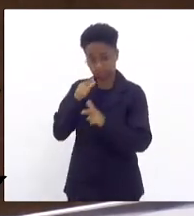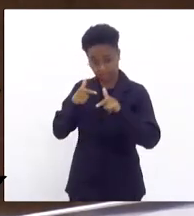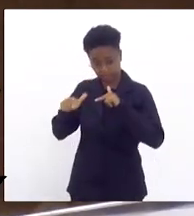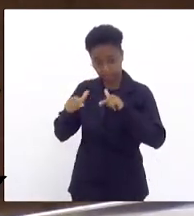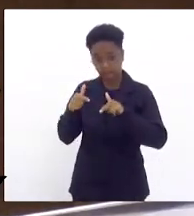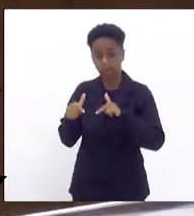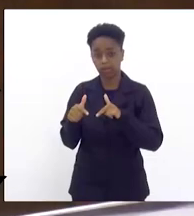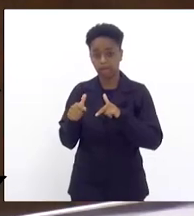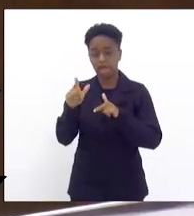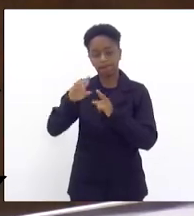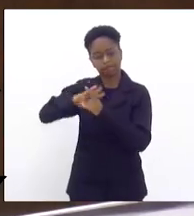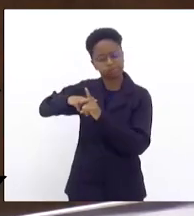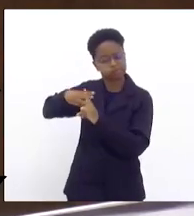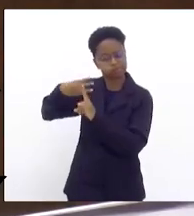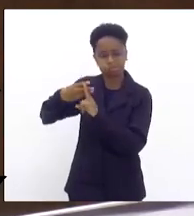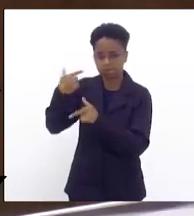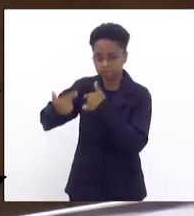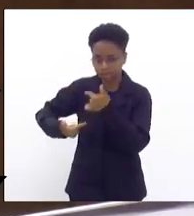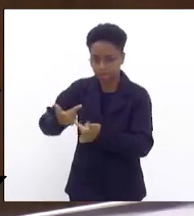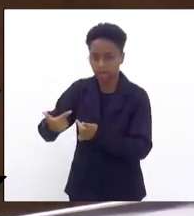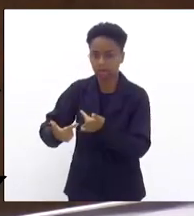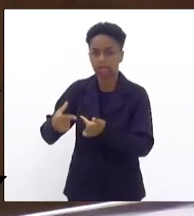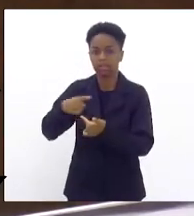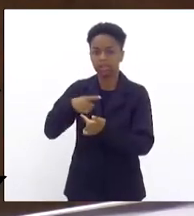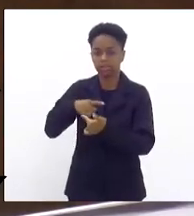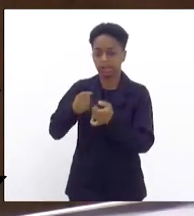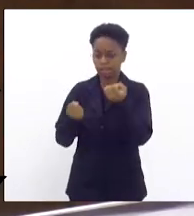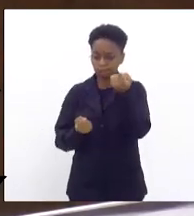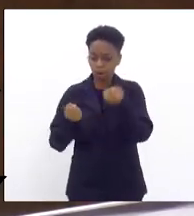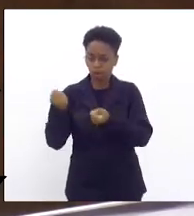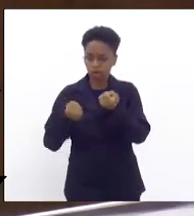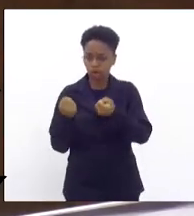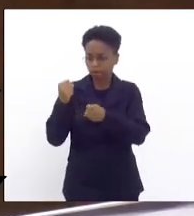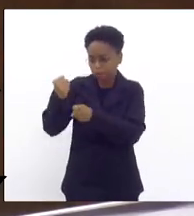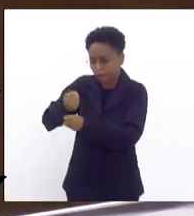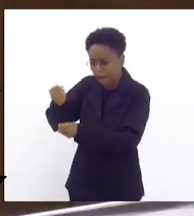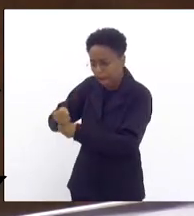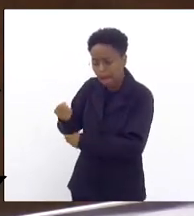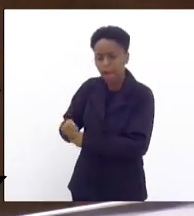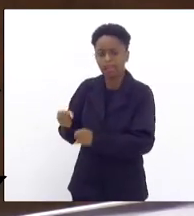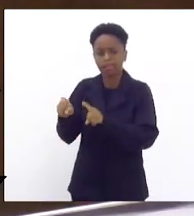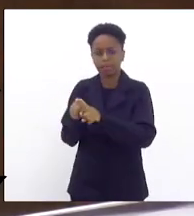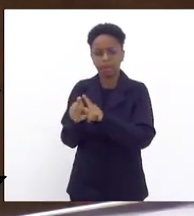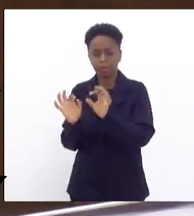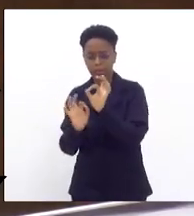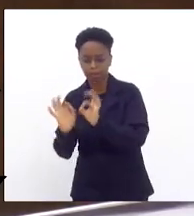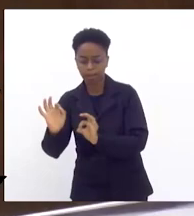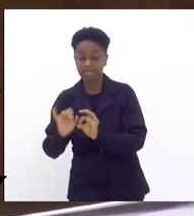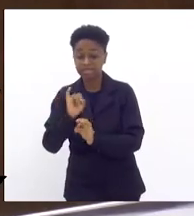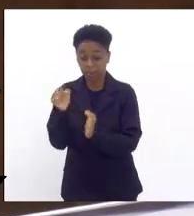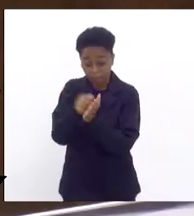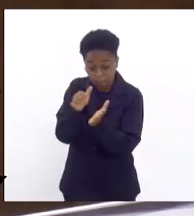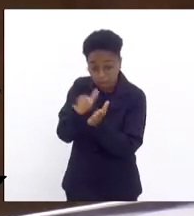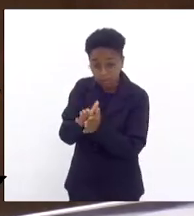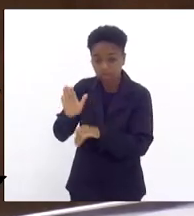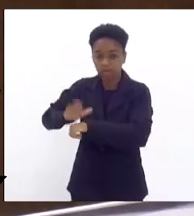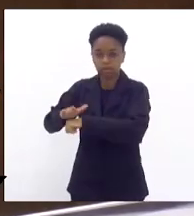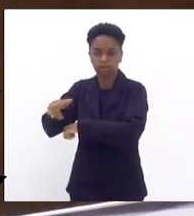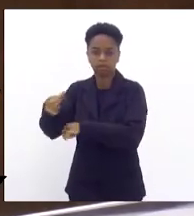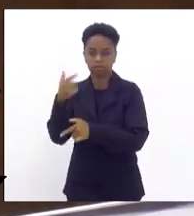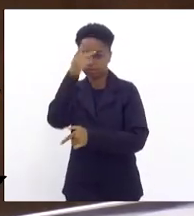é servente, instalador e motorista. Quando recebe uma multa, ainda paga a multa.